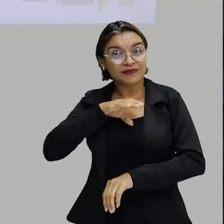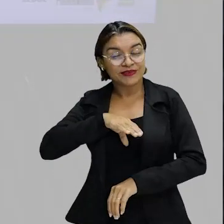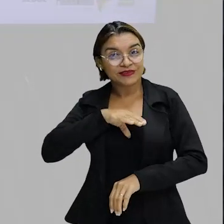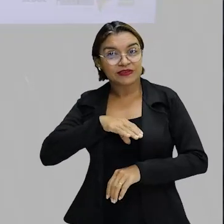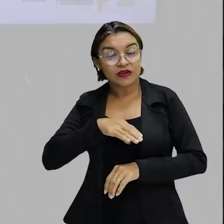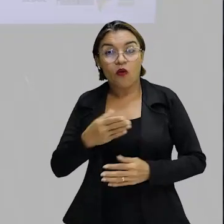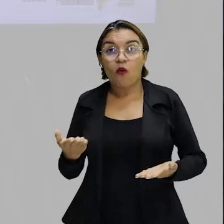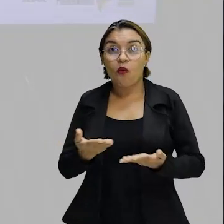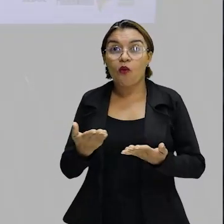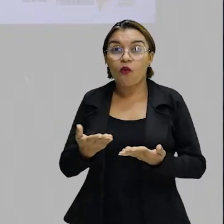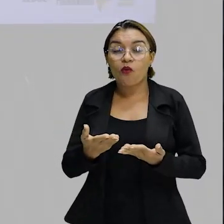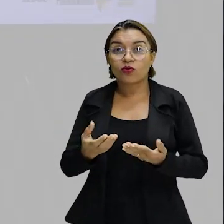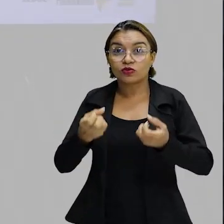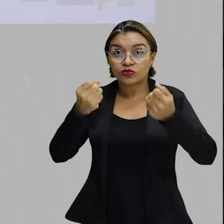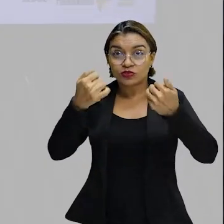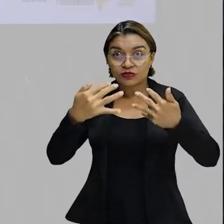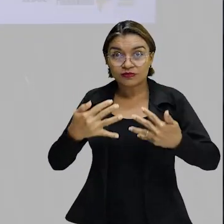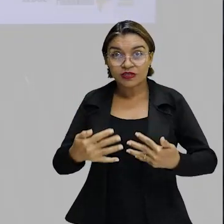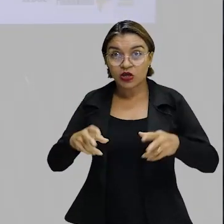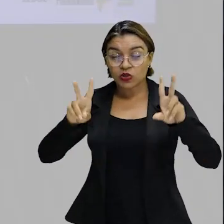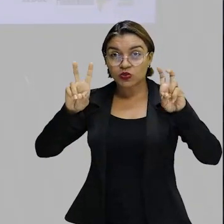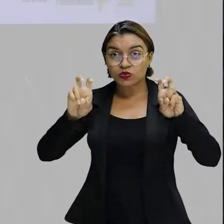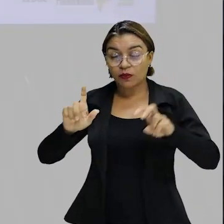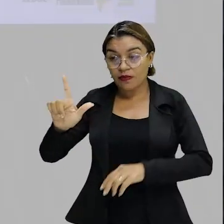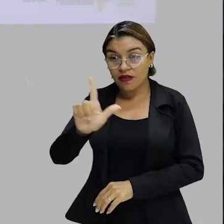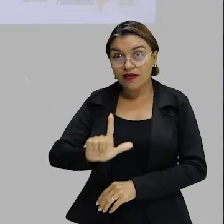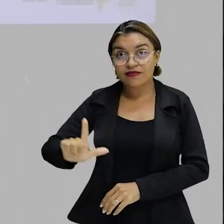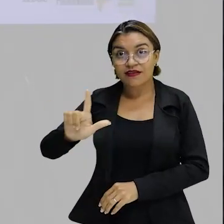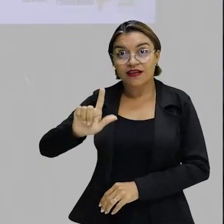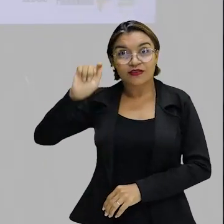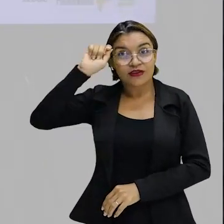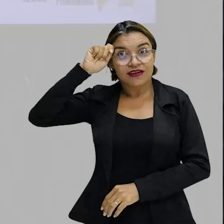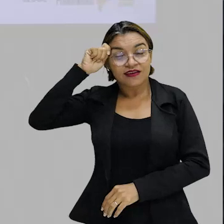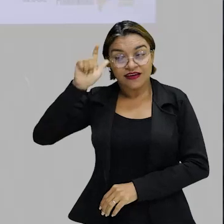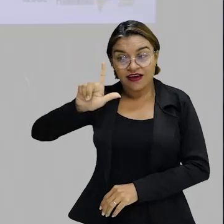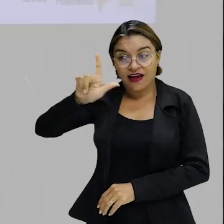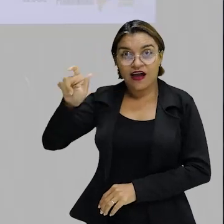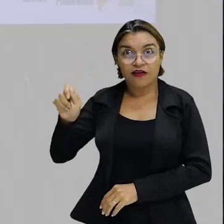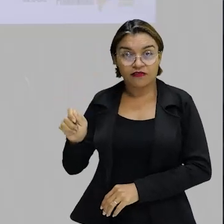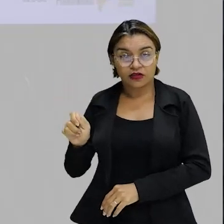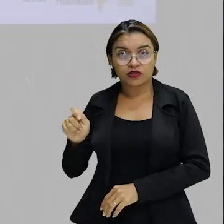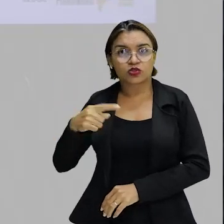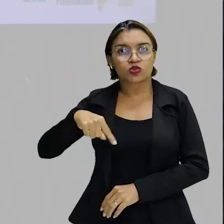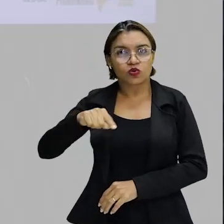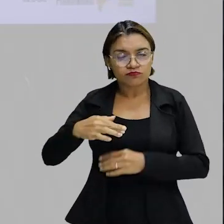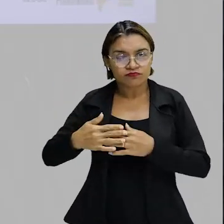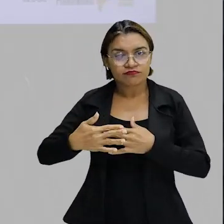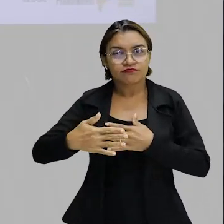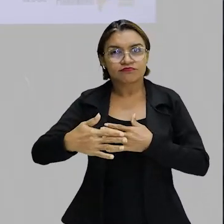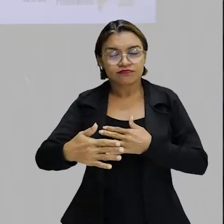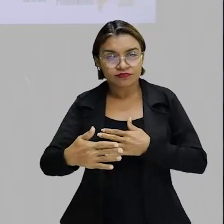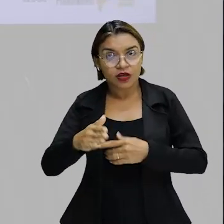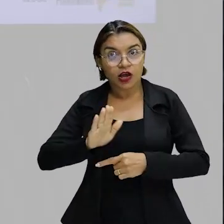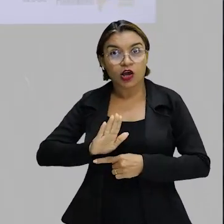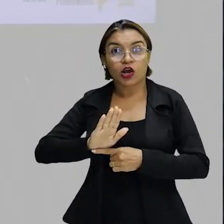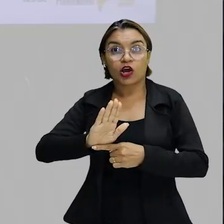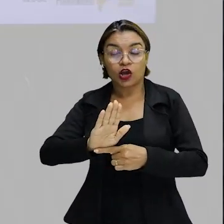literatura africana. A gente tem dando sequência aqui às contribuições africanas